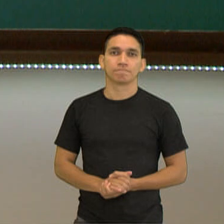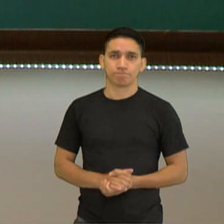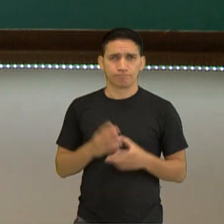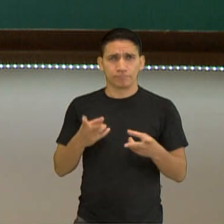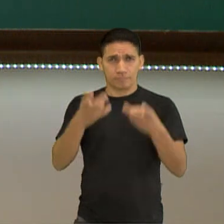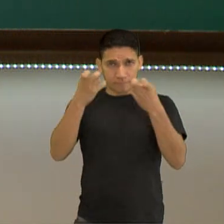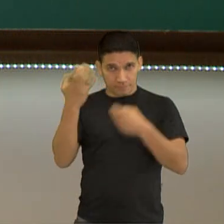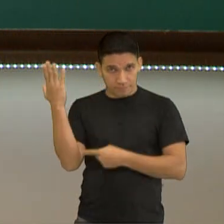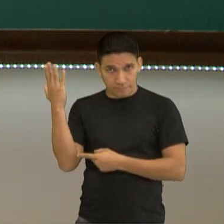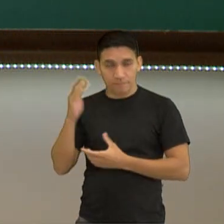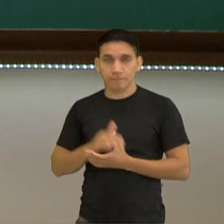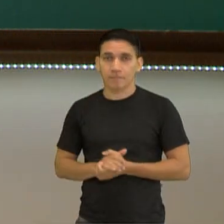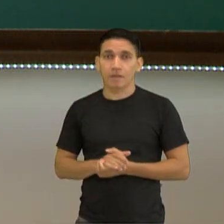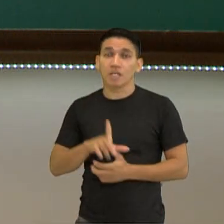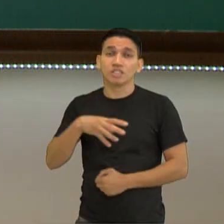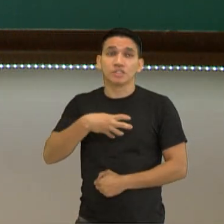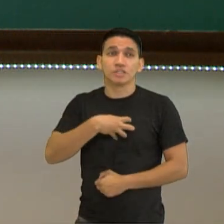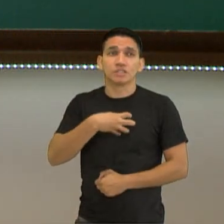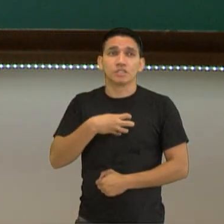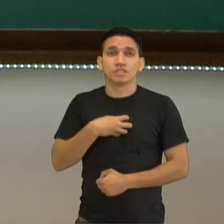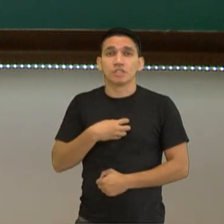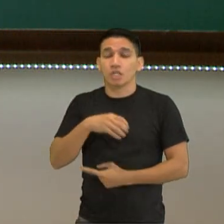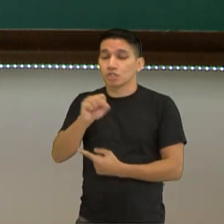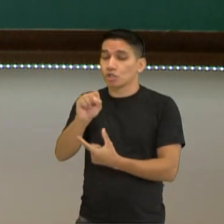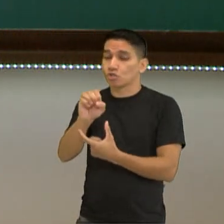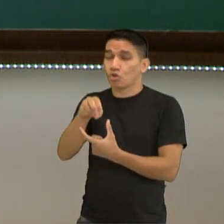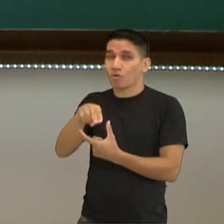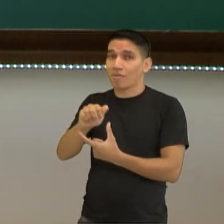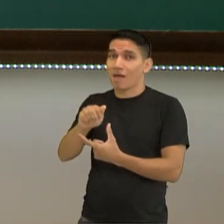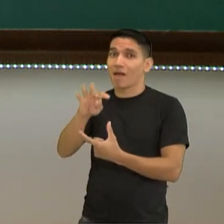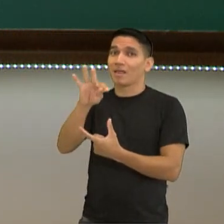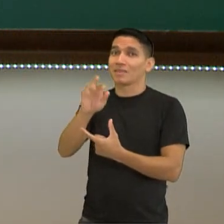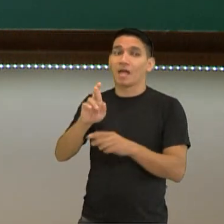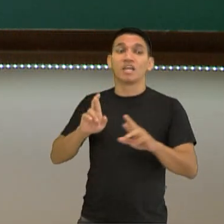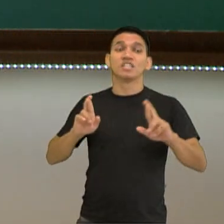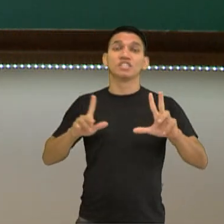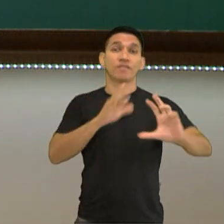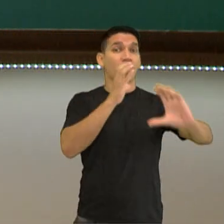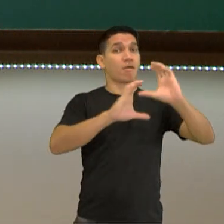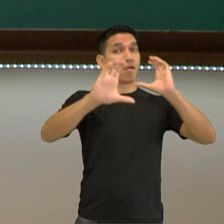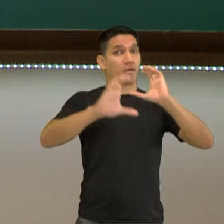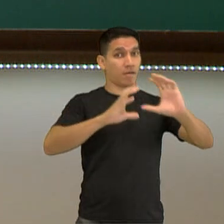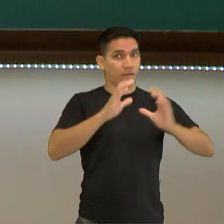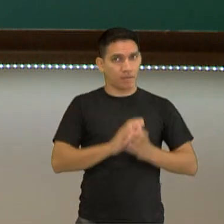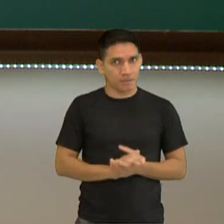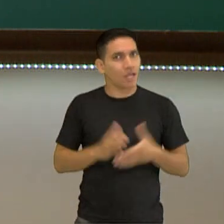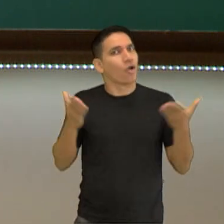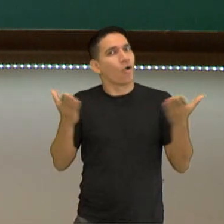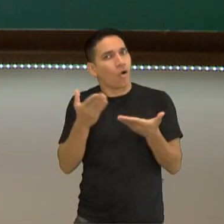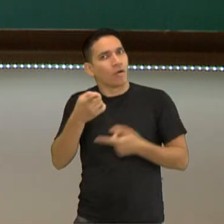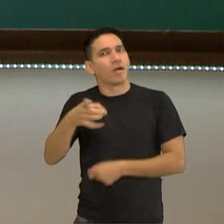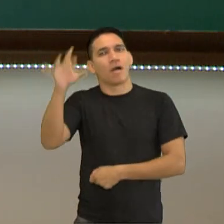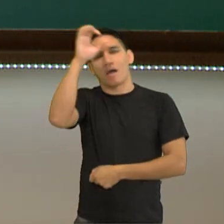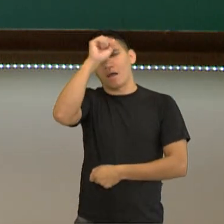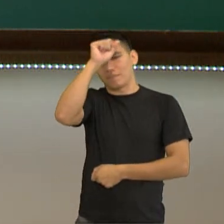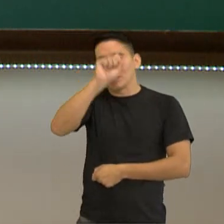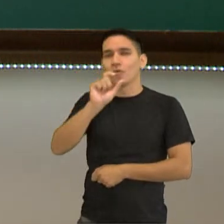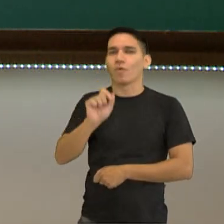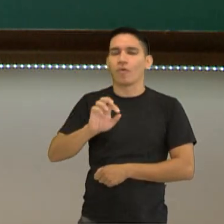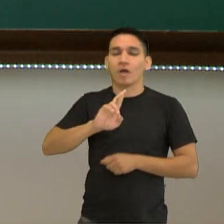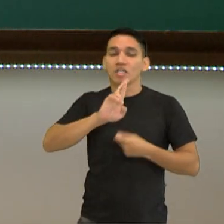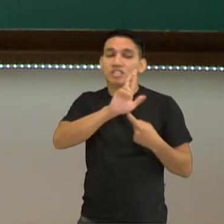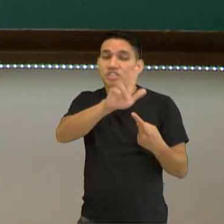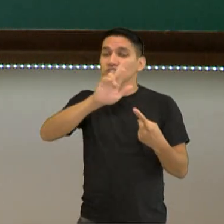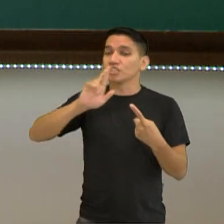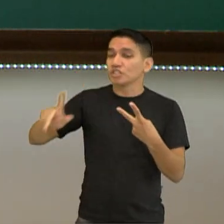Perceberam o que é uma sonata? Diferente da cantata. Então, hoje vocês aprenderam a